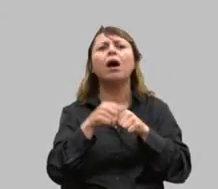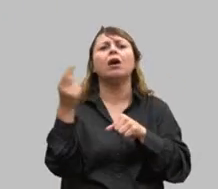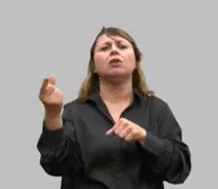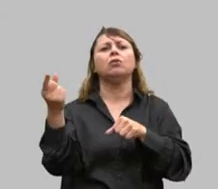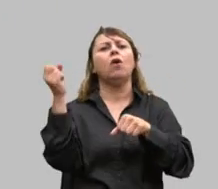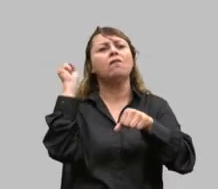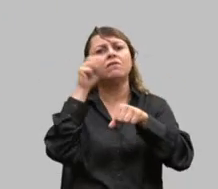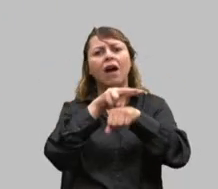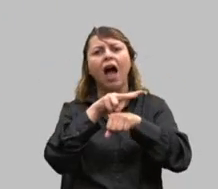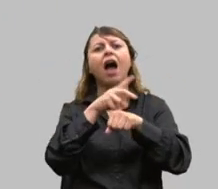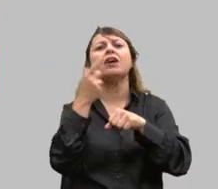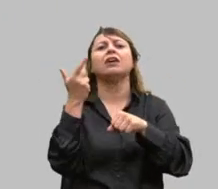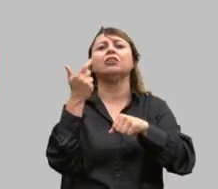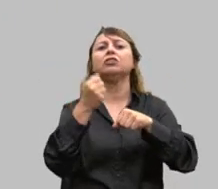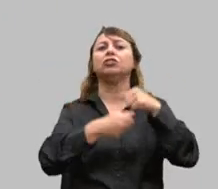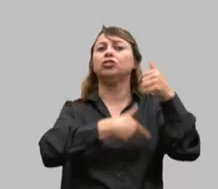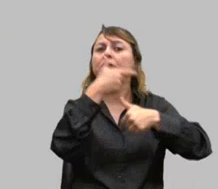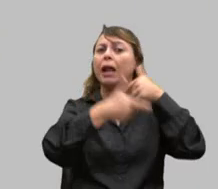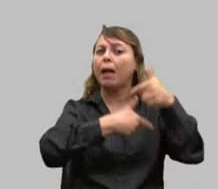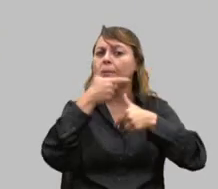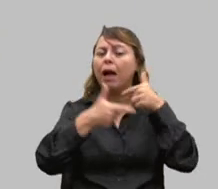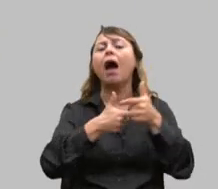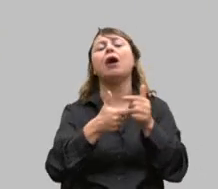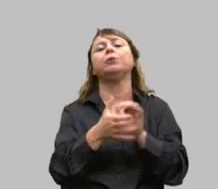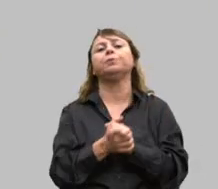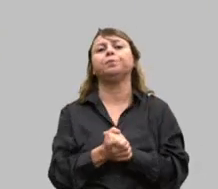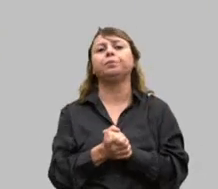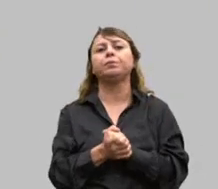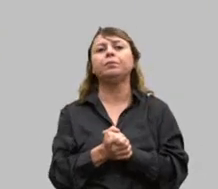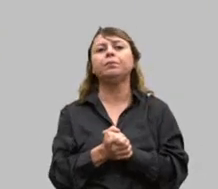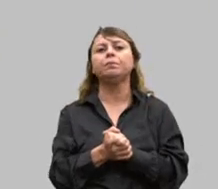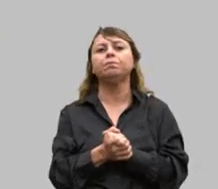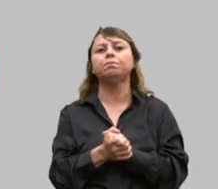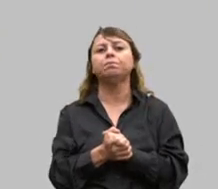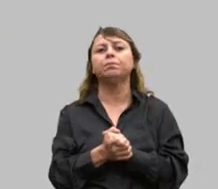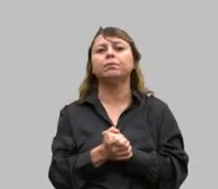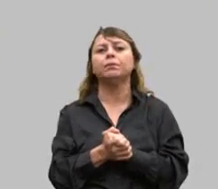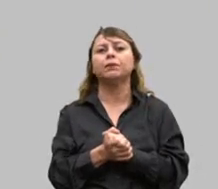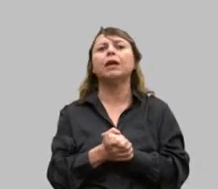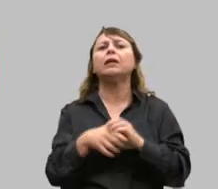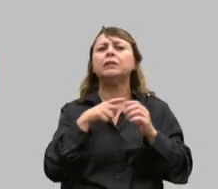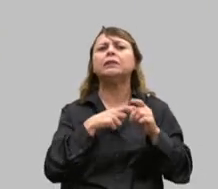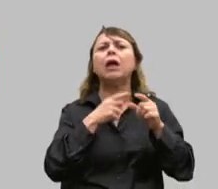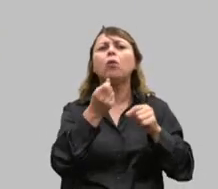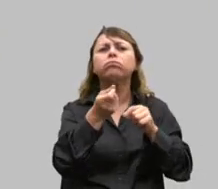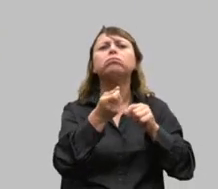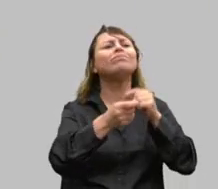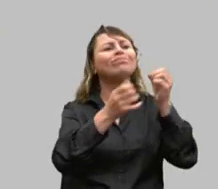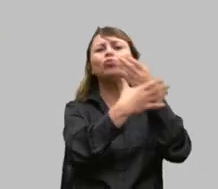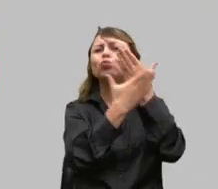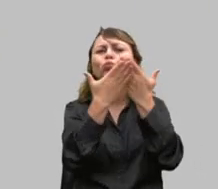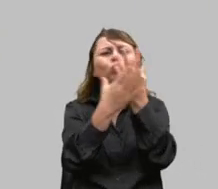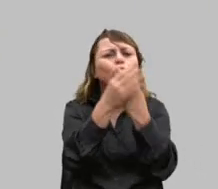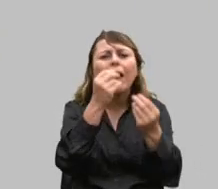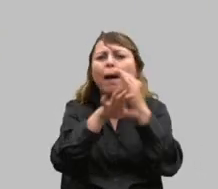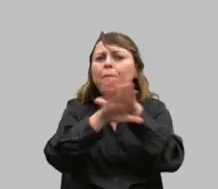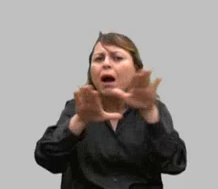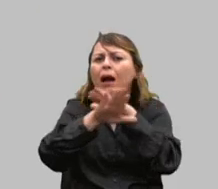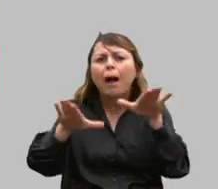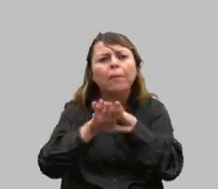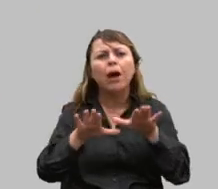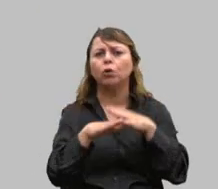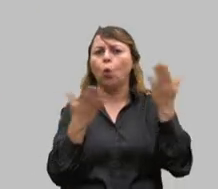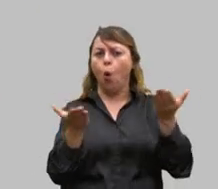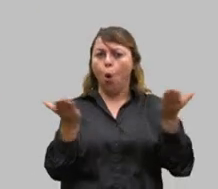de trabalho estão sendo estão desaparecendo o mercado hoje banco